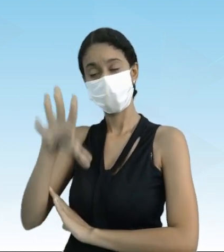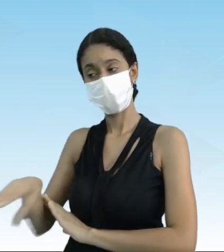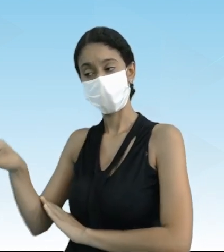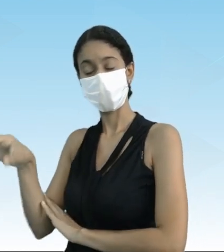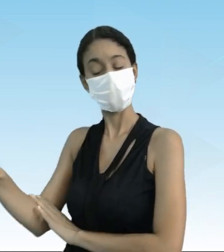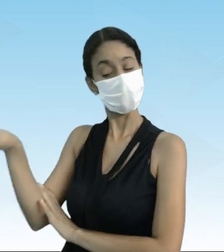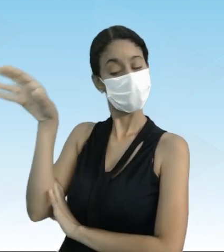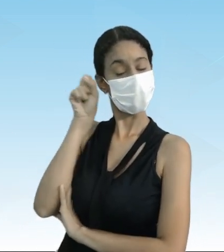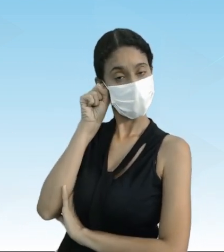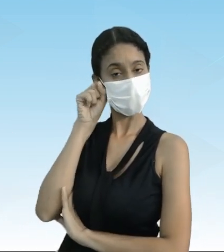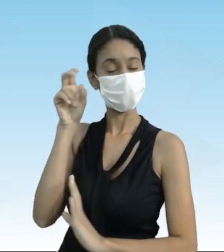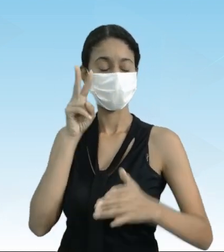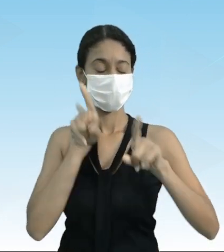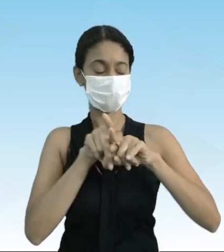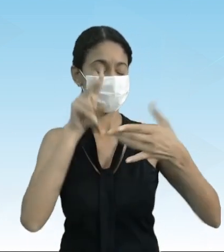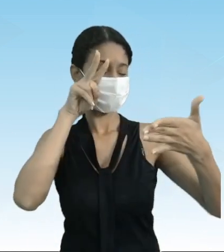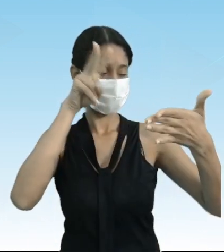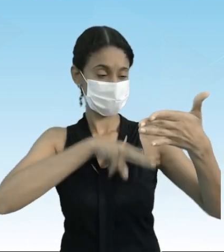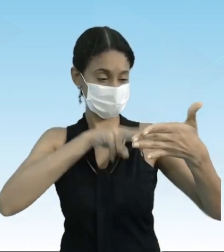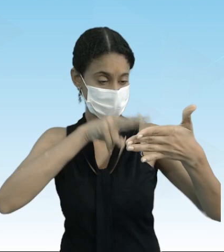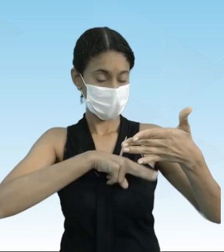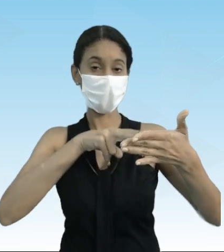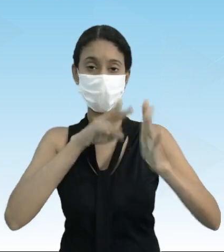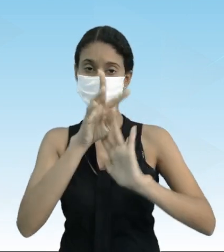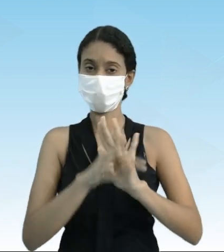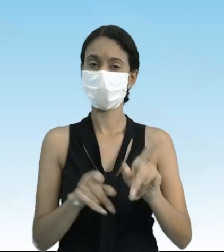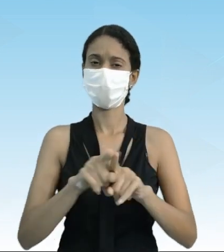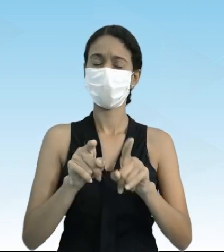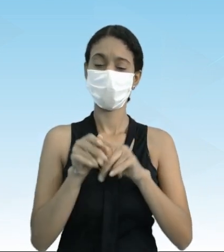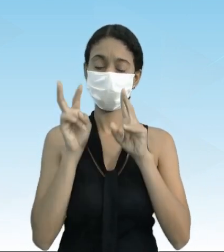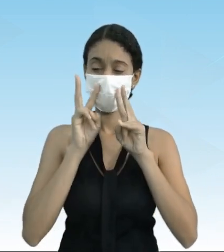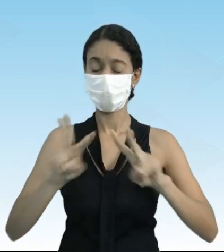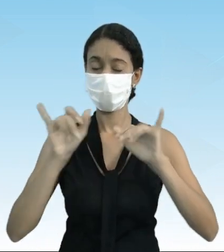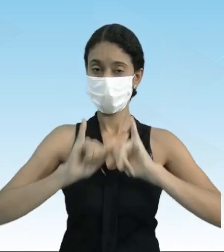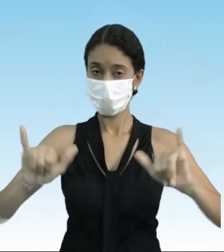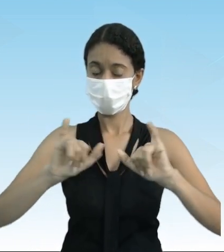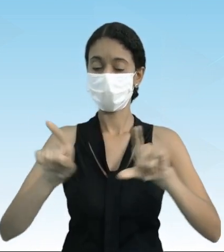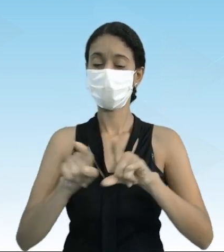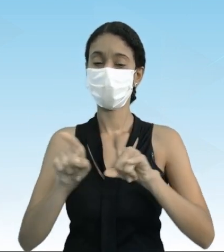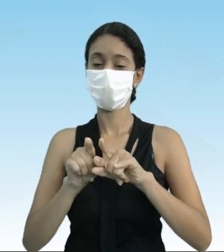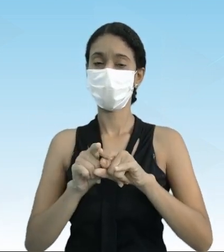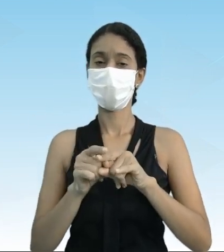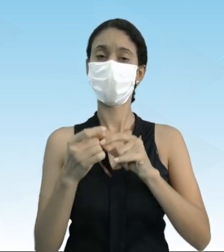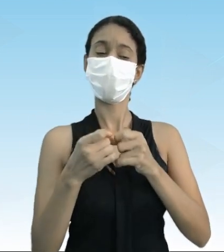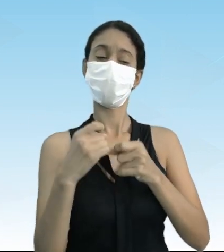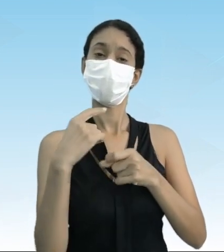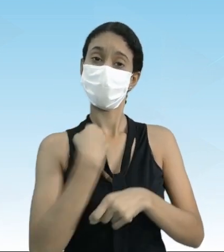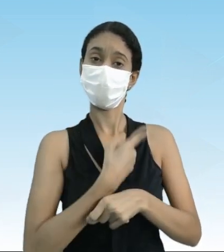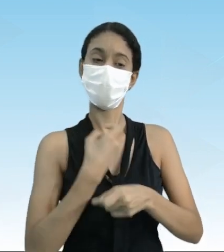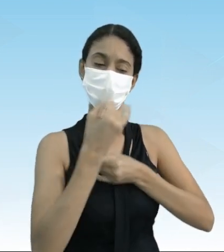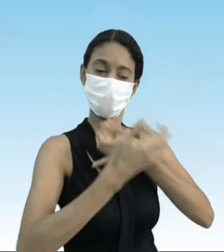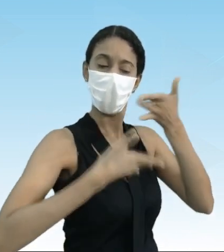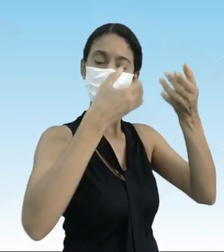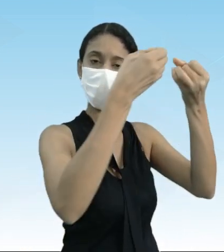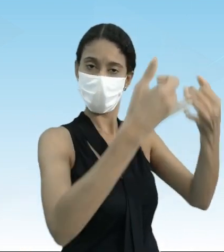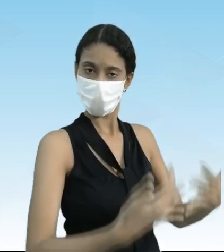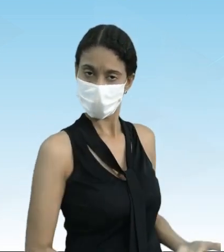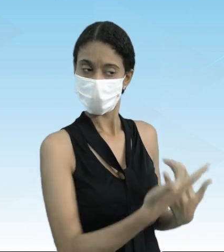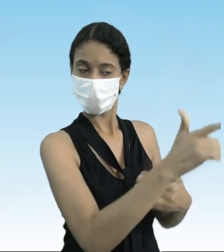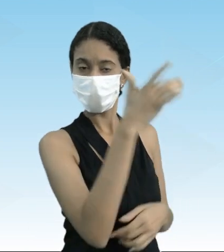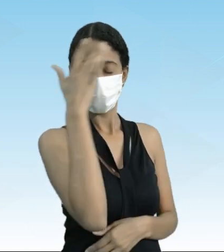um texto, escutarmos uma notícia e fazermos o relato para outras pessoas. Mas como fazemos